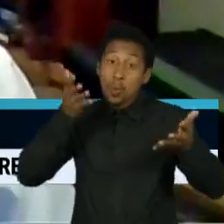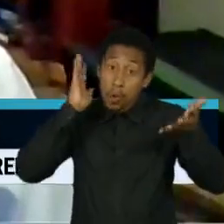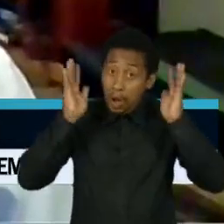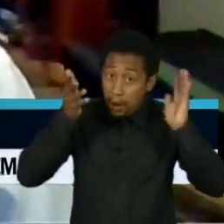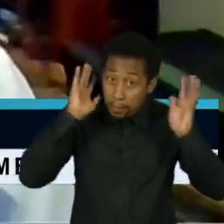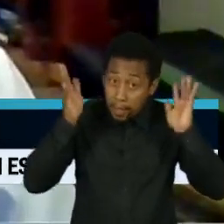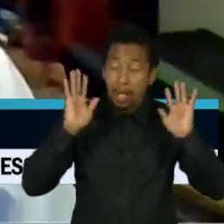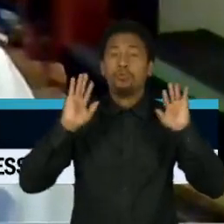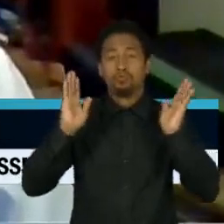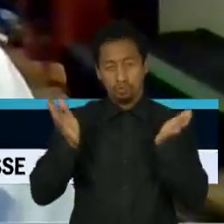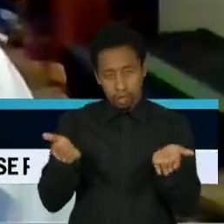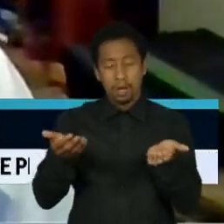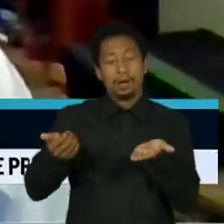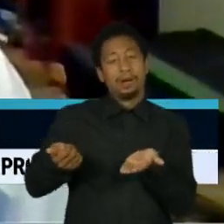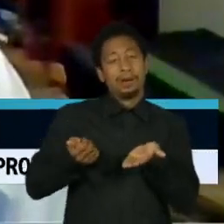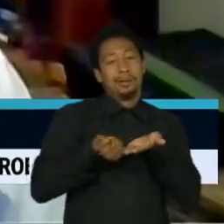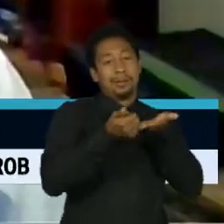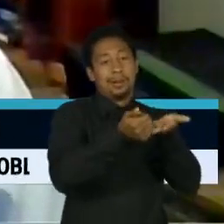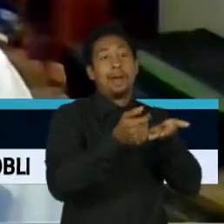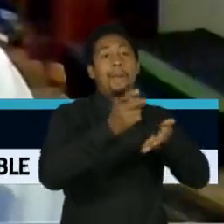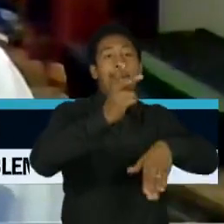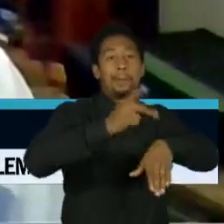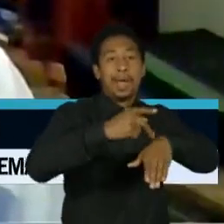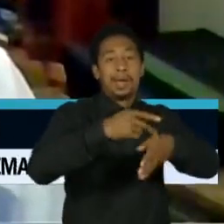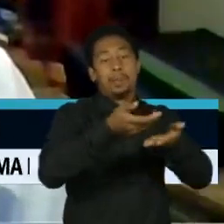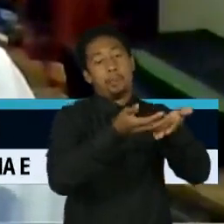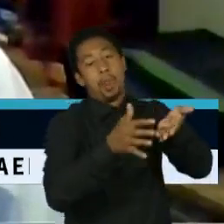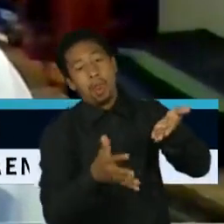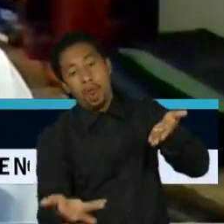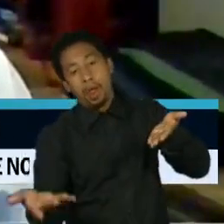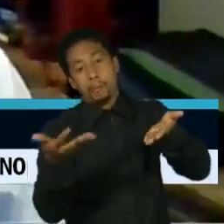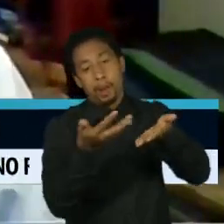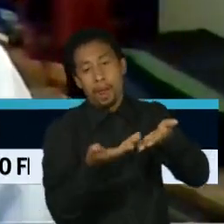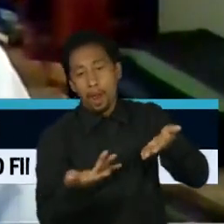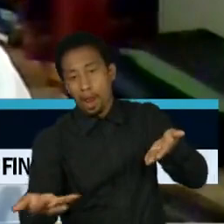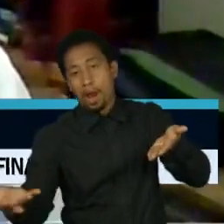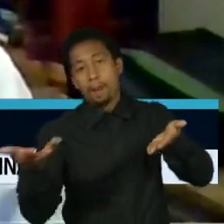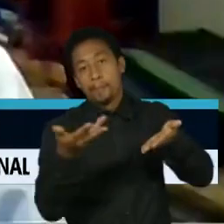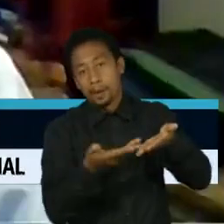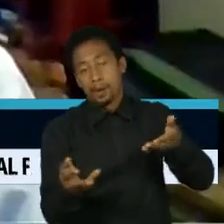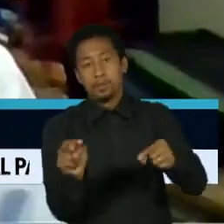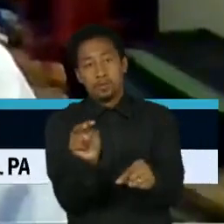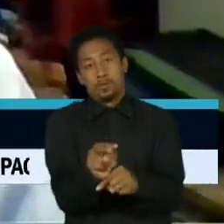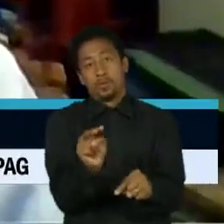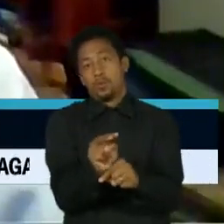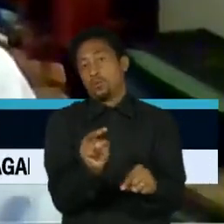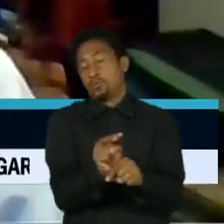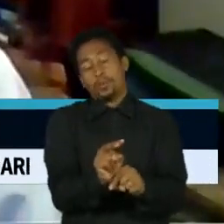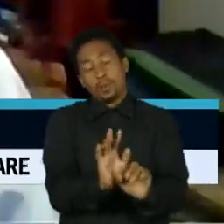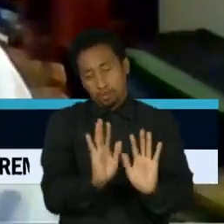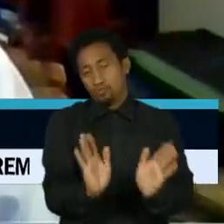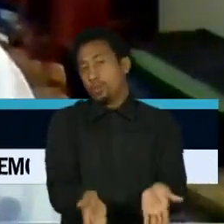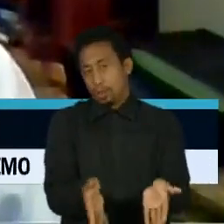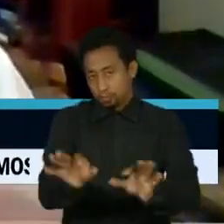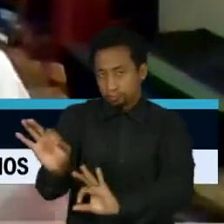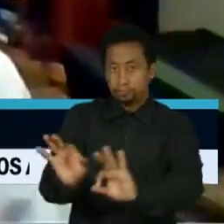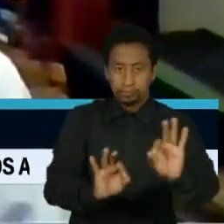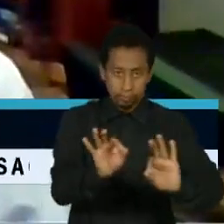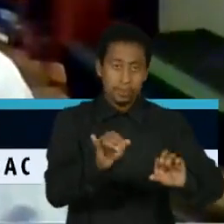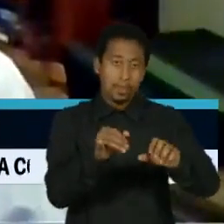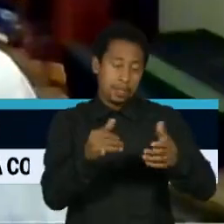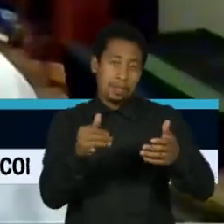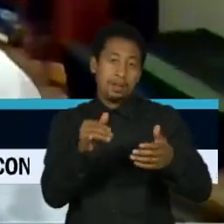de saída do túnel, né? Já estão aterrando. Aquilo lá vai segurar o lençol freático, vai segurar a água. A